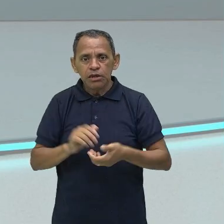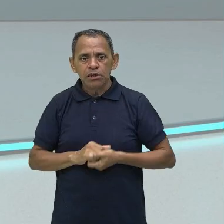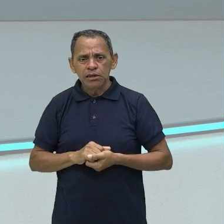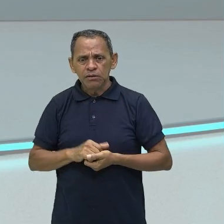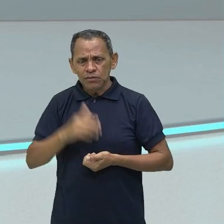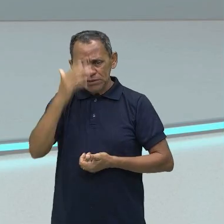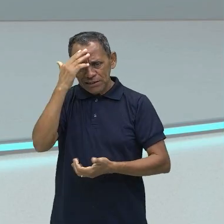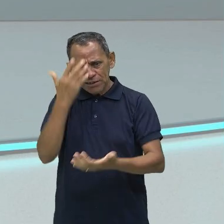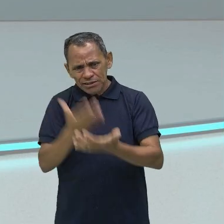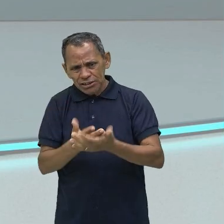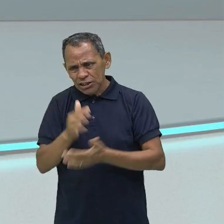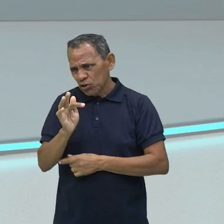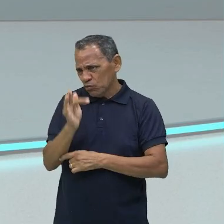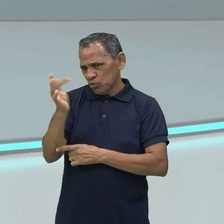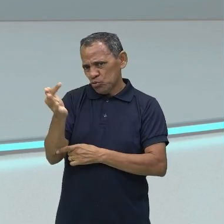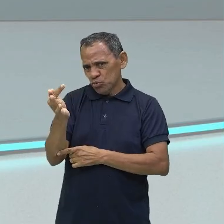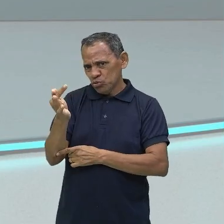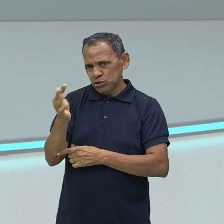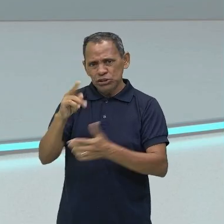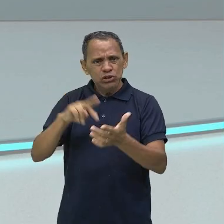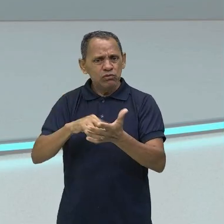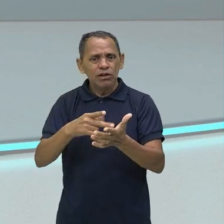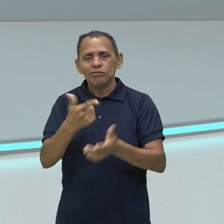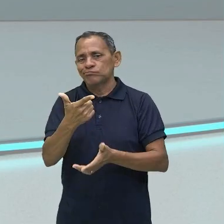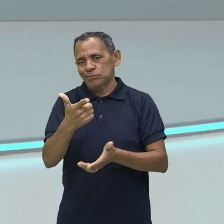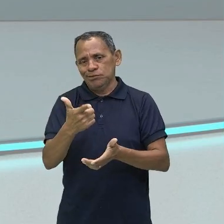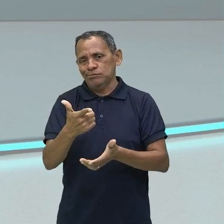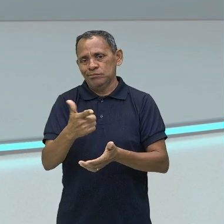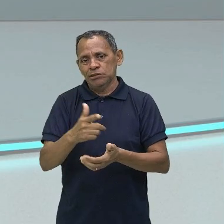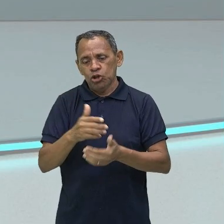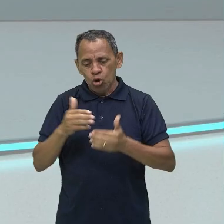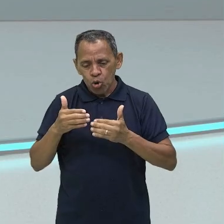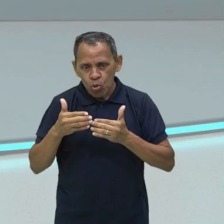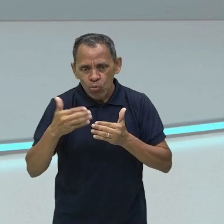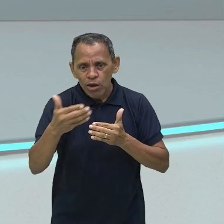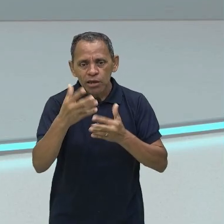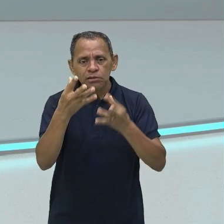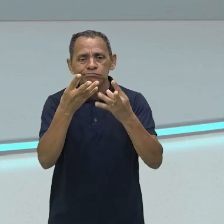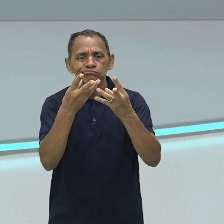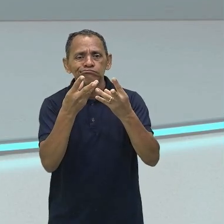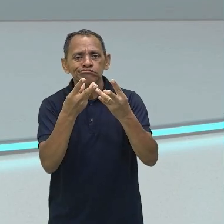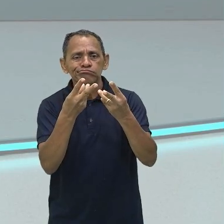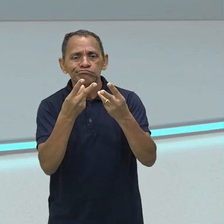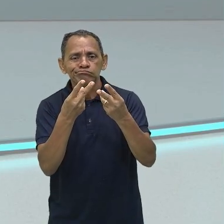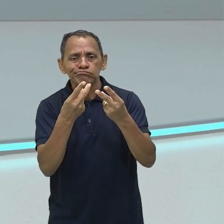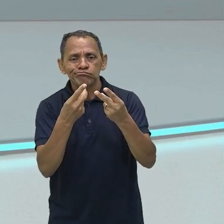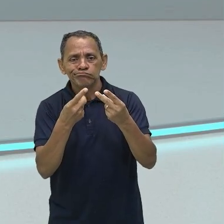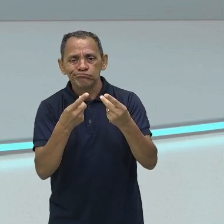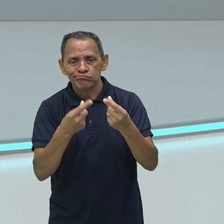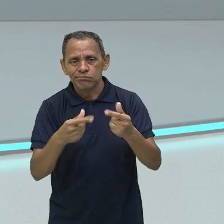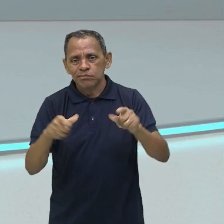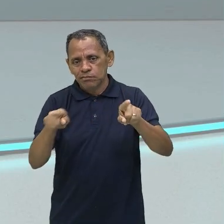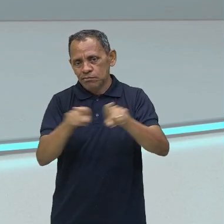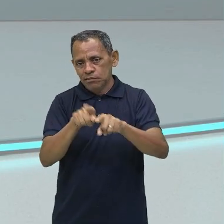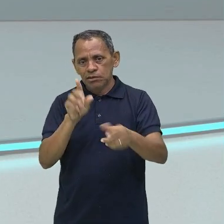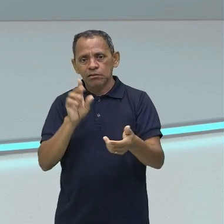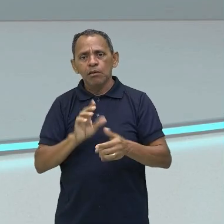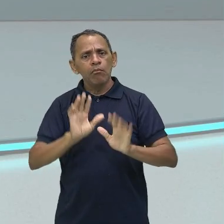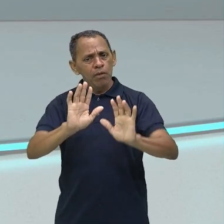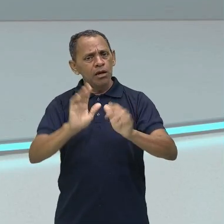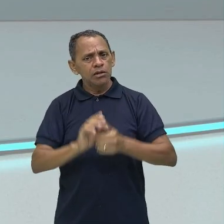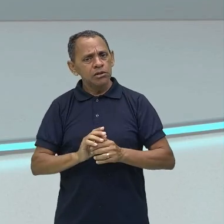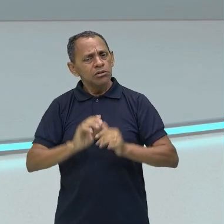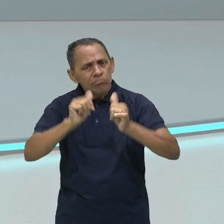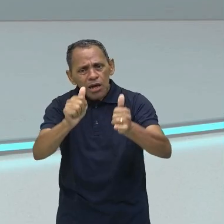faz sentido. E vai começando a se desfazer desses pedaços. E tá tudo bem,